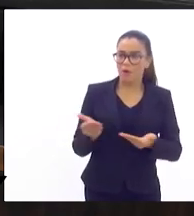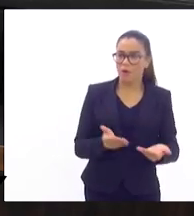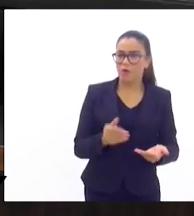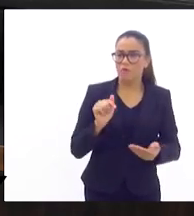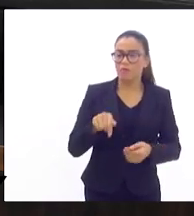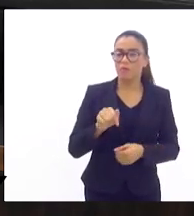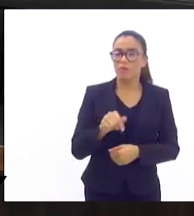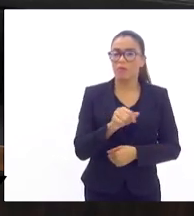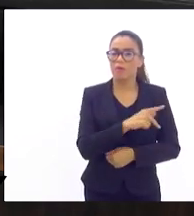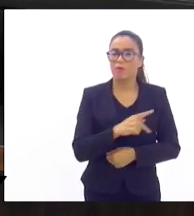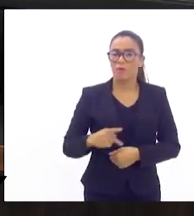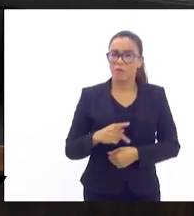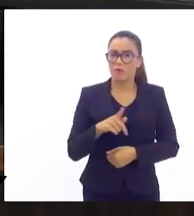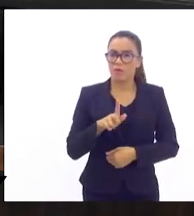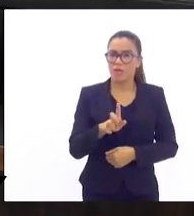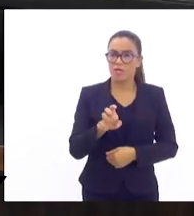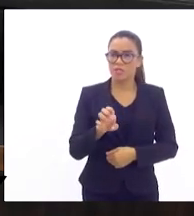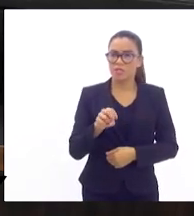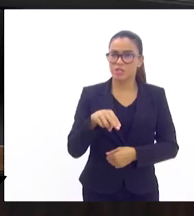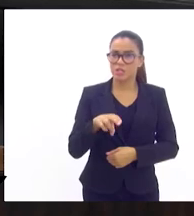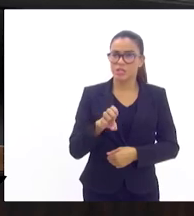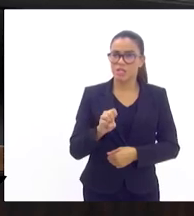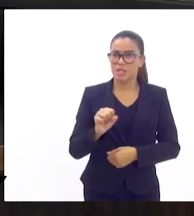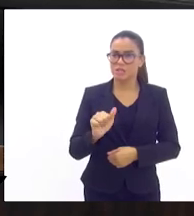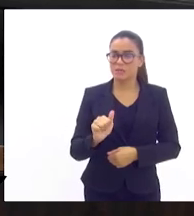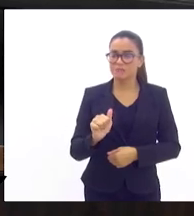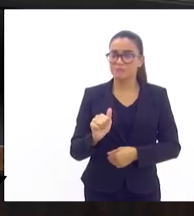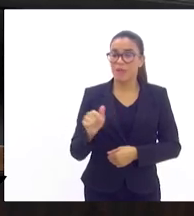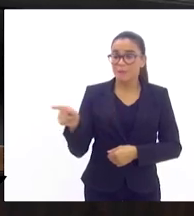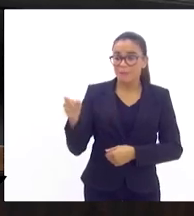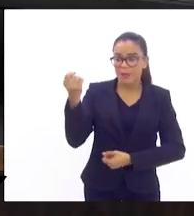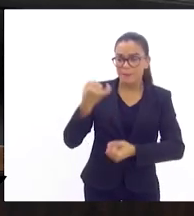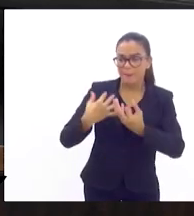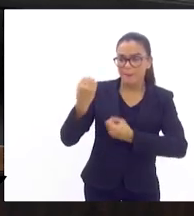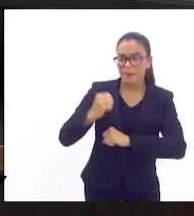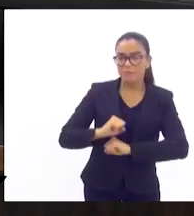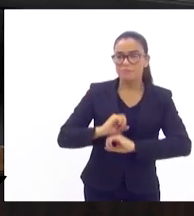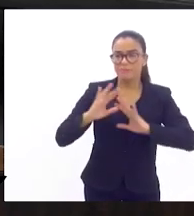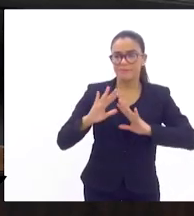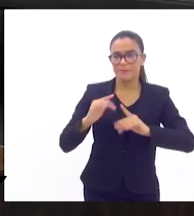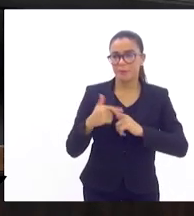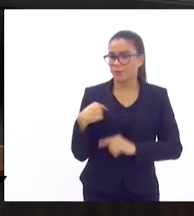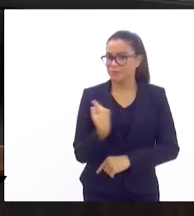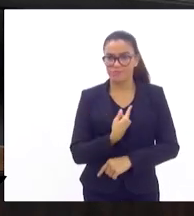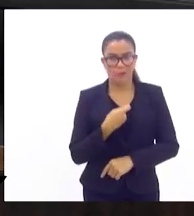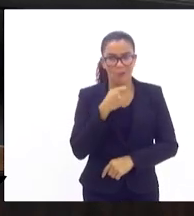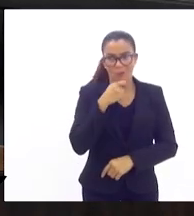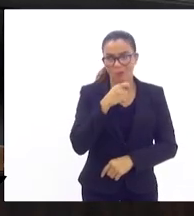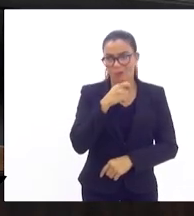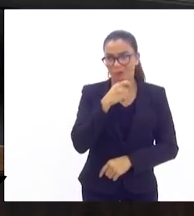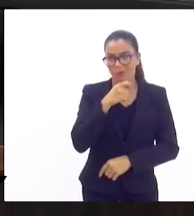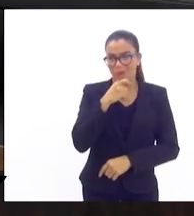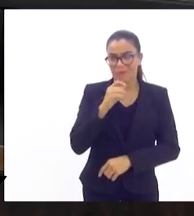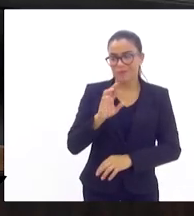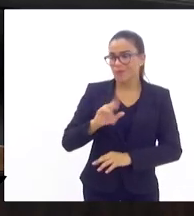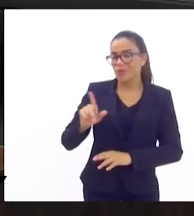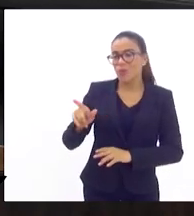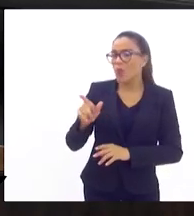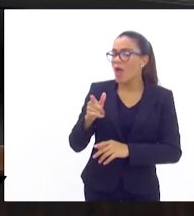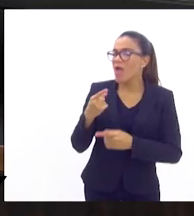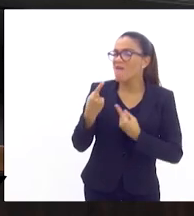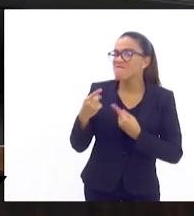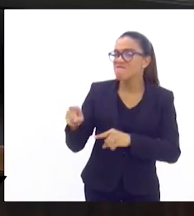prestar exatamente o esclarecimento que muitas das vezes a gente não tem. E não querendo aqui desfazer da figura do Robson, pelo amor de